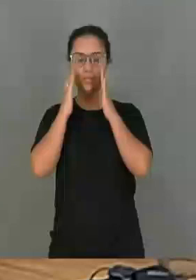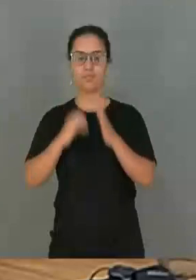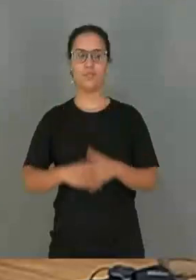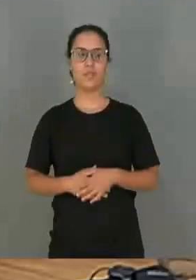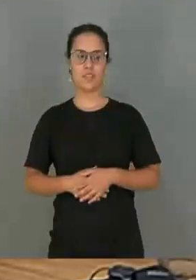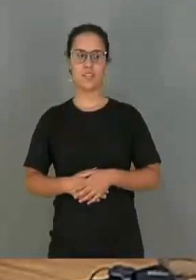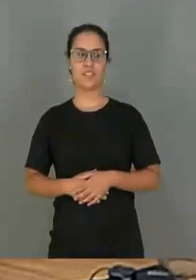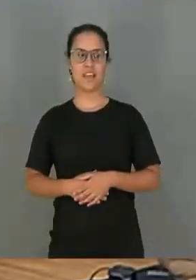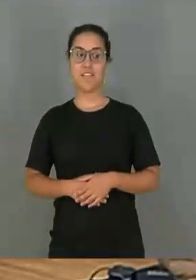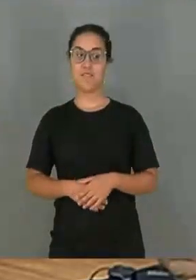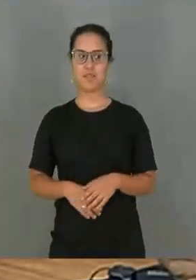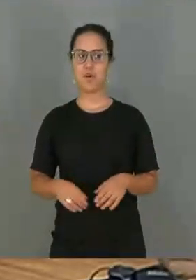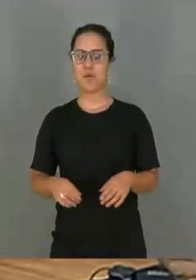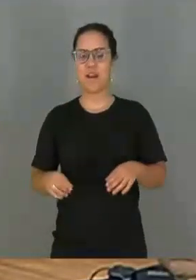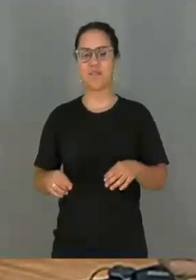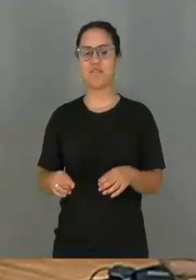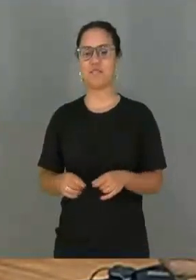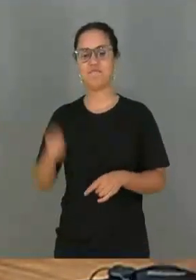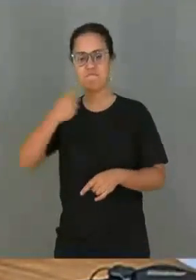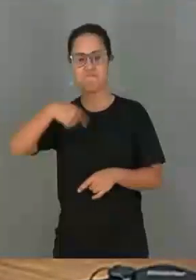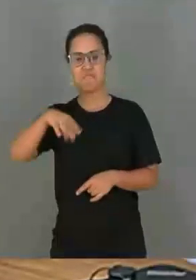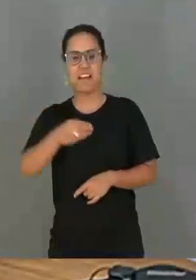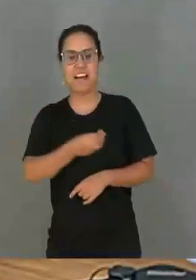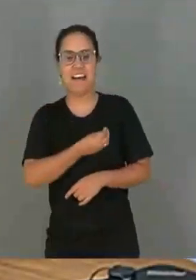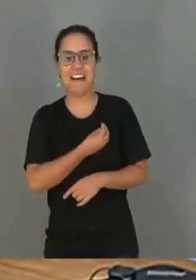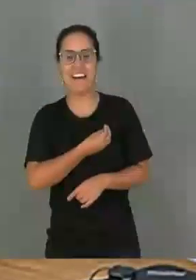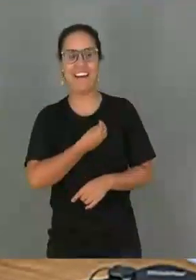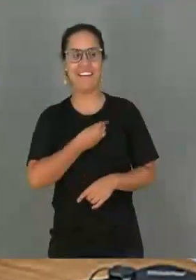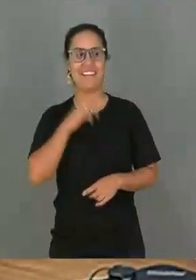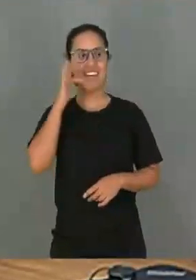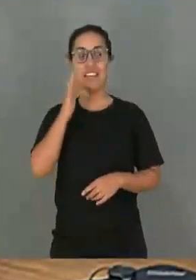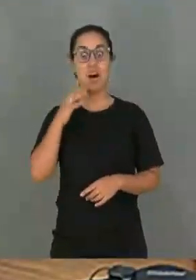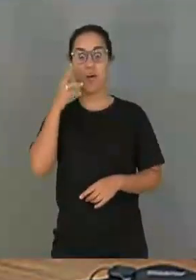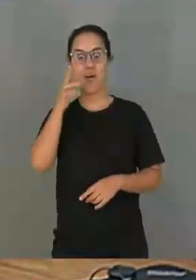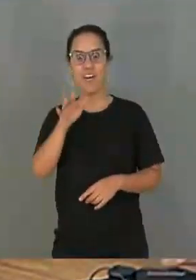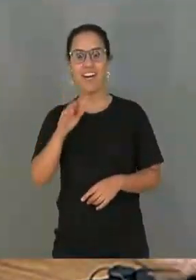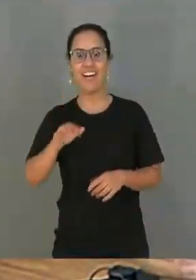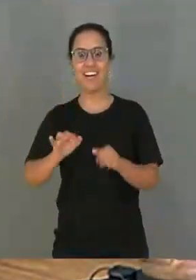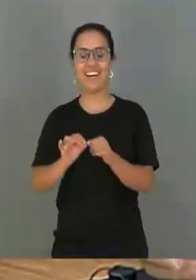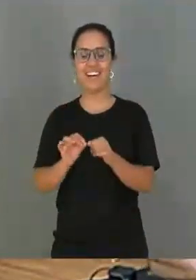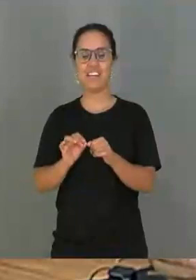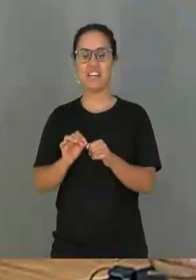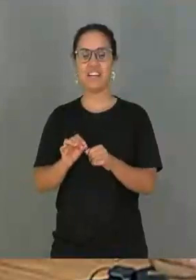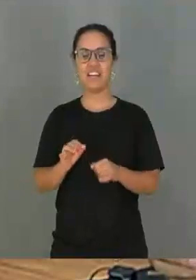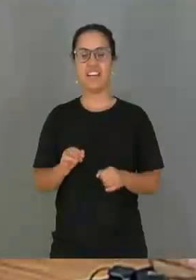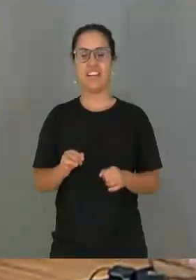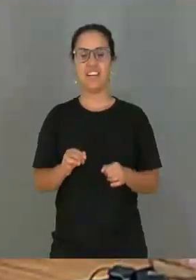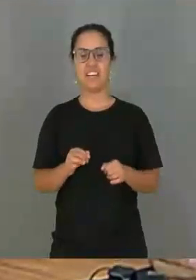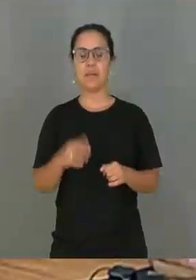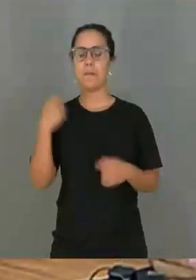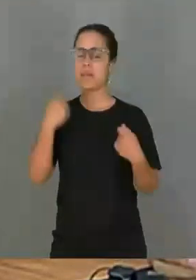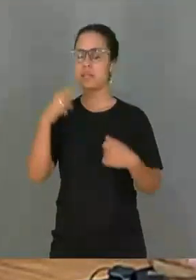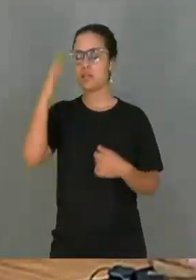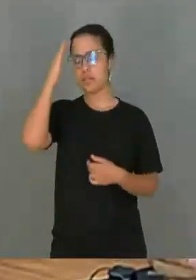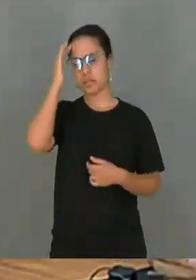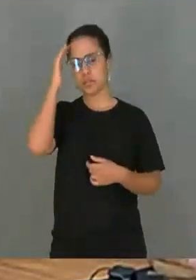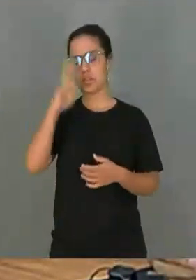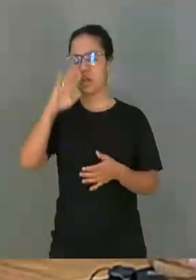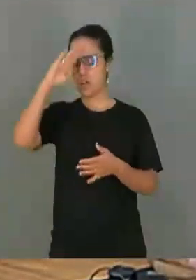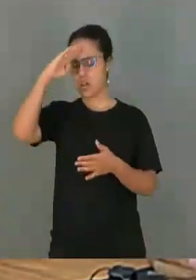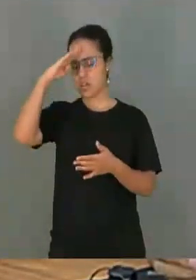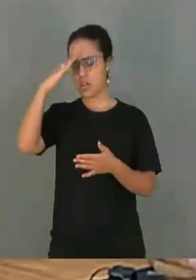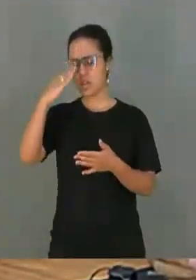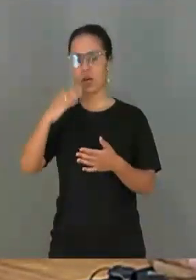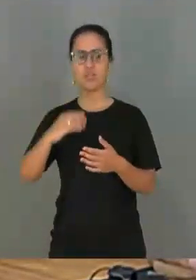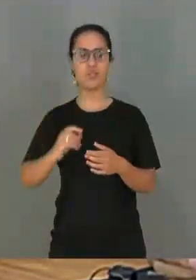gente aprende na vida que para olhar para frente a gente tem que reconhecer, ter humildade